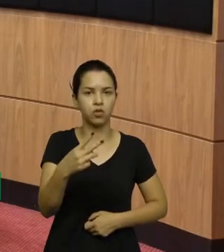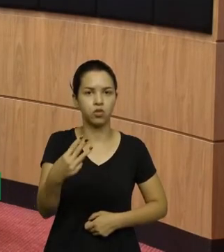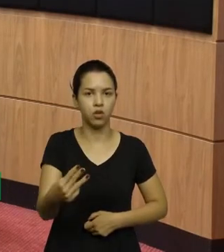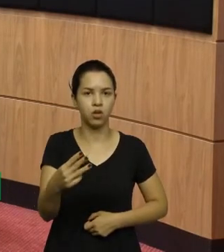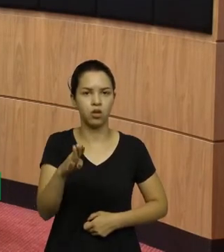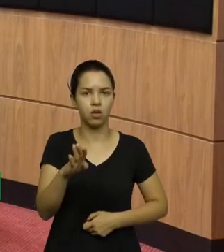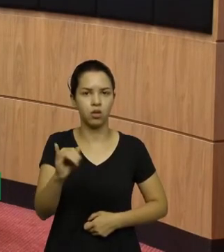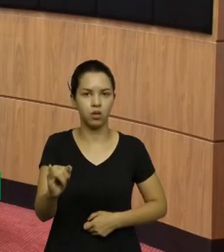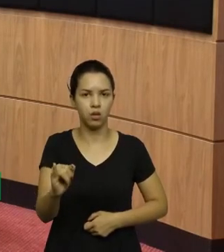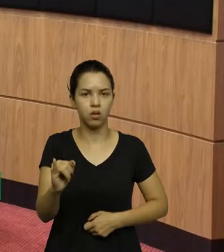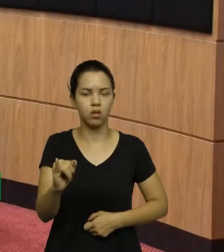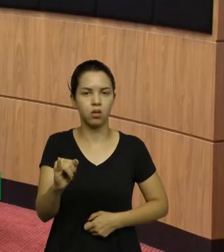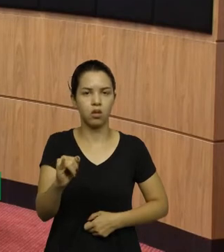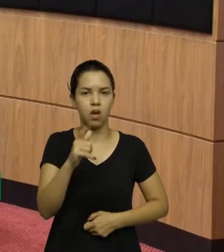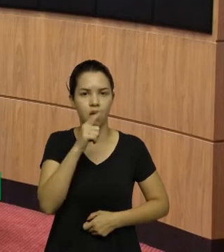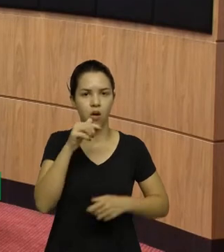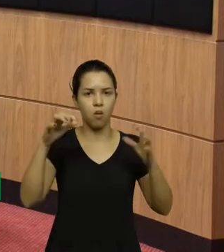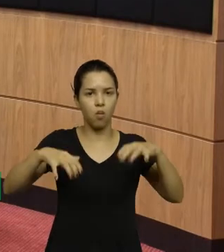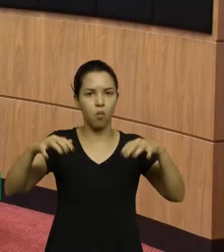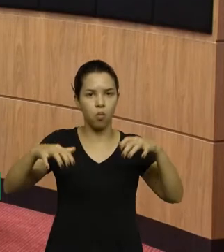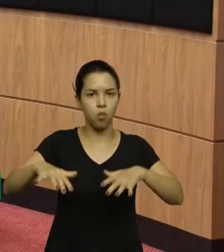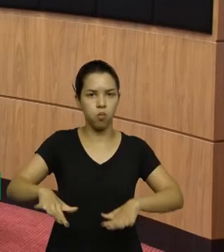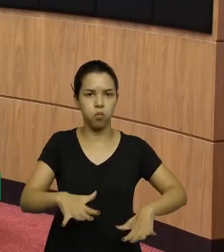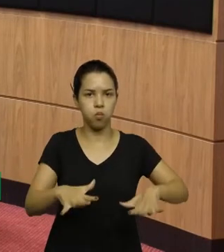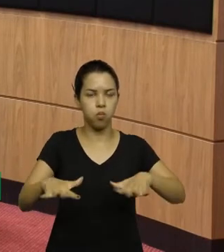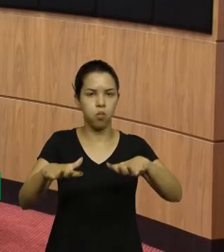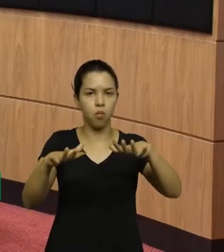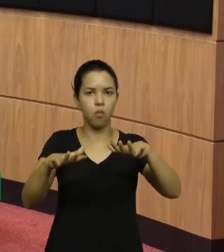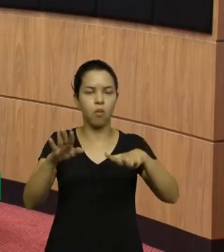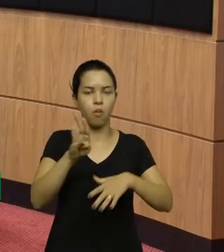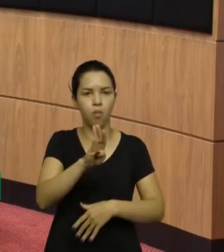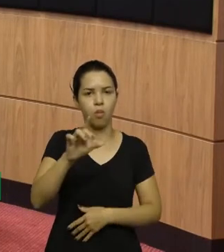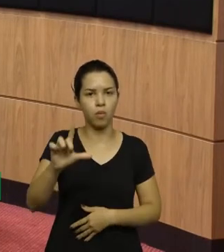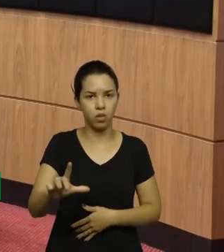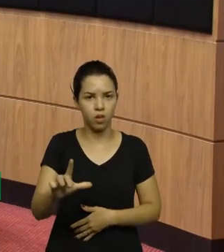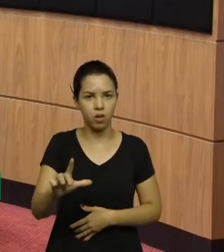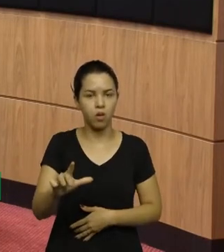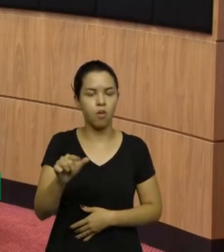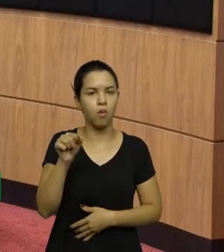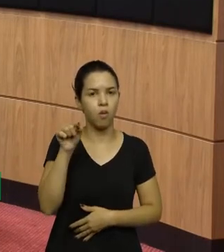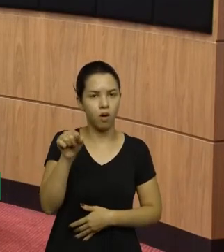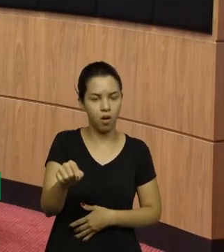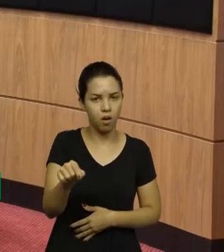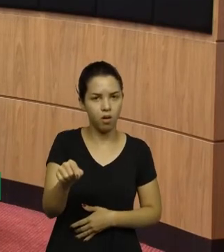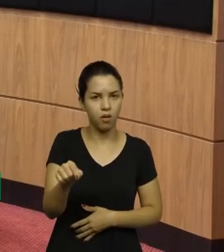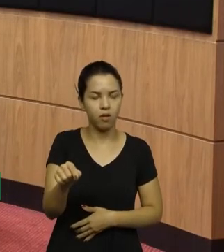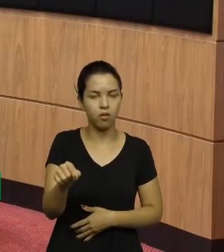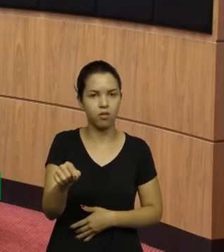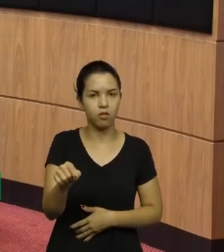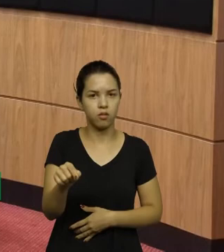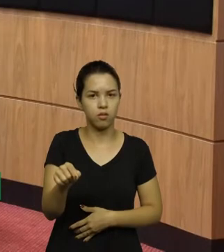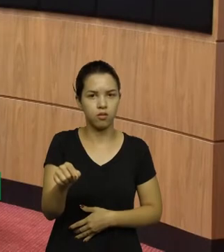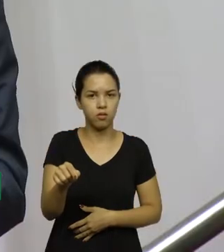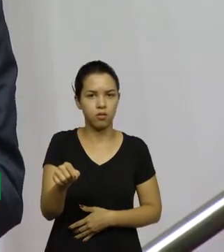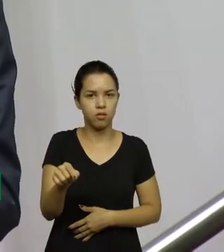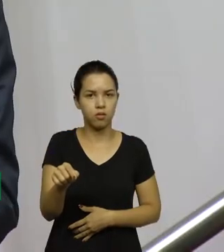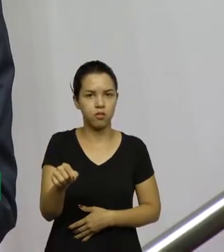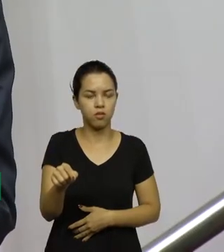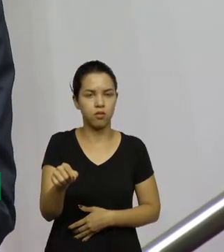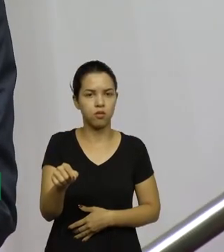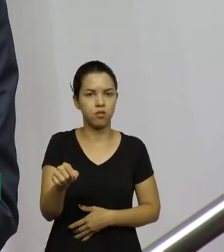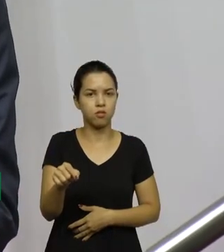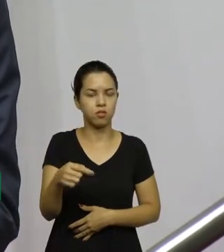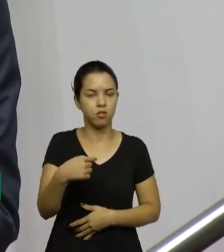enchente terrível, terrível em Blumenau. Aquilo me fez, me trouxe